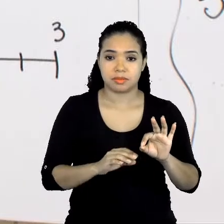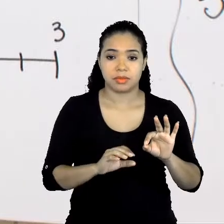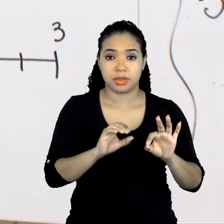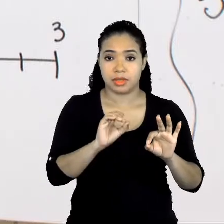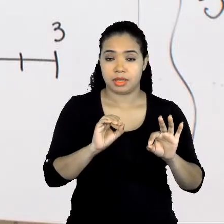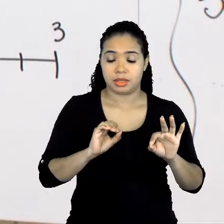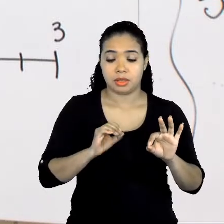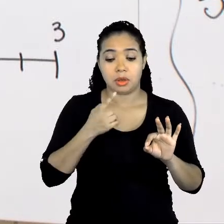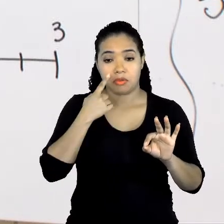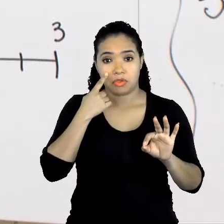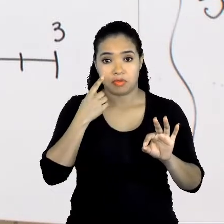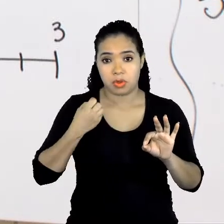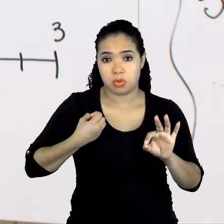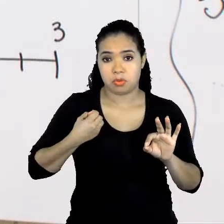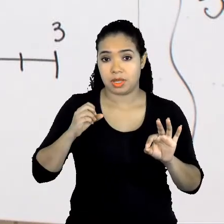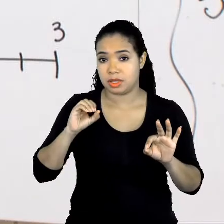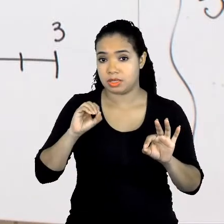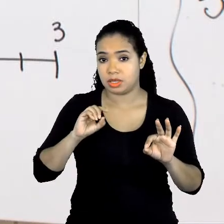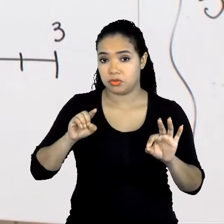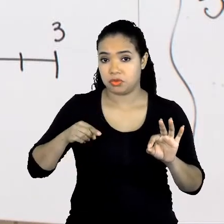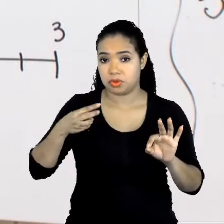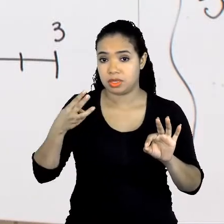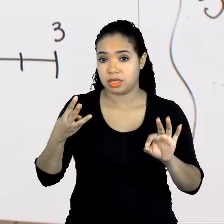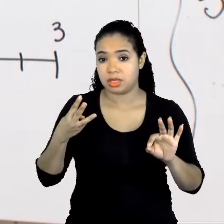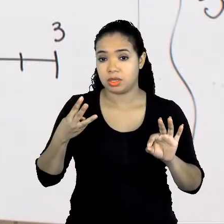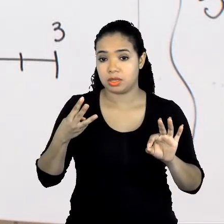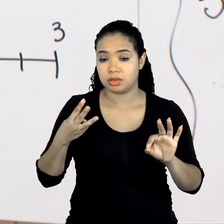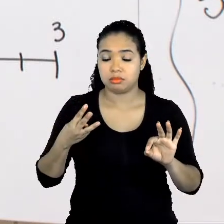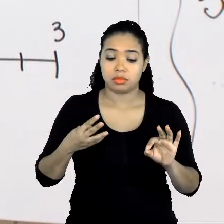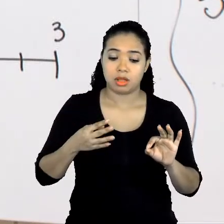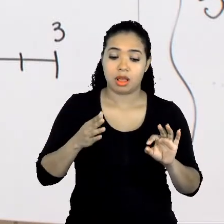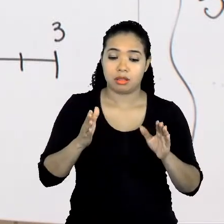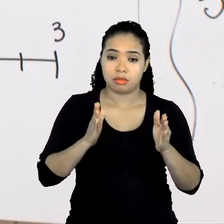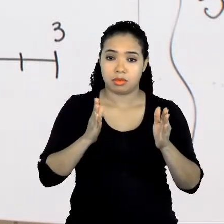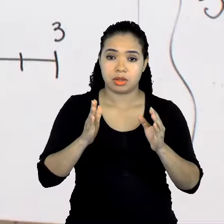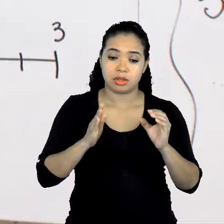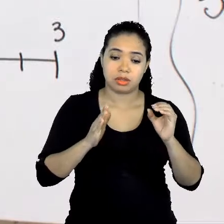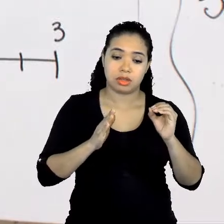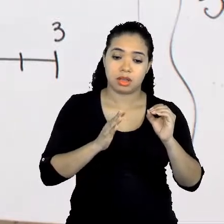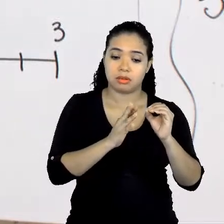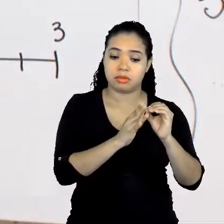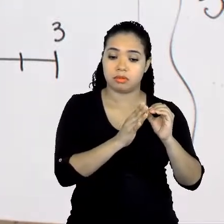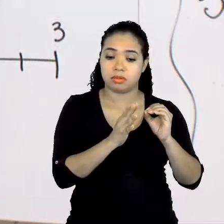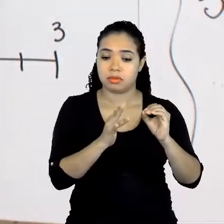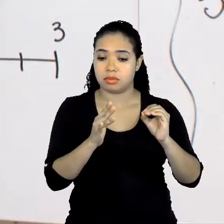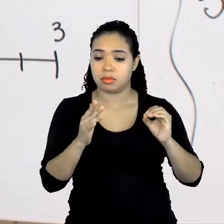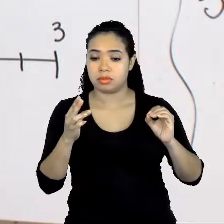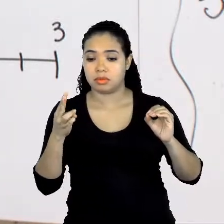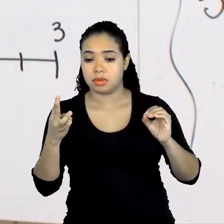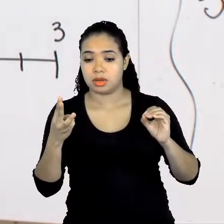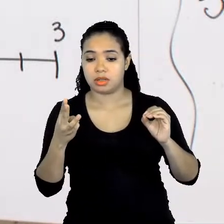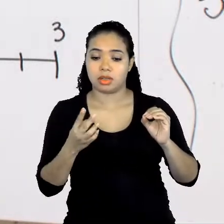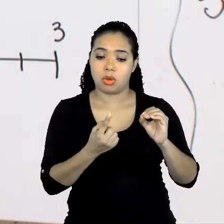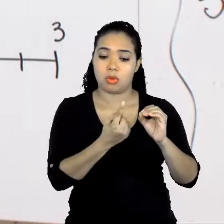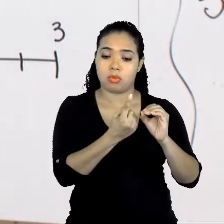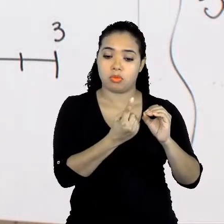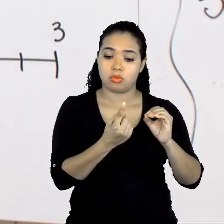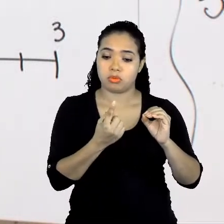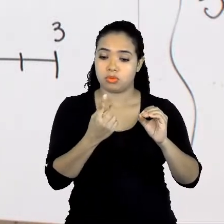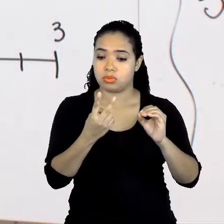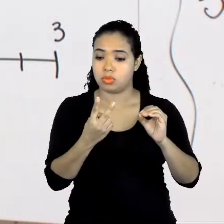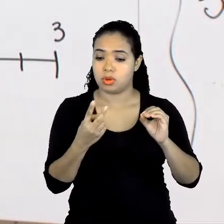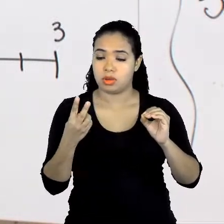0,3 ou 3 décimos, ele está entre quais números? Entre 0 e o próximo número, que é 1. Então, eu representei